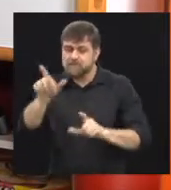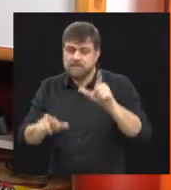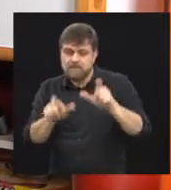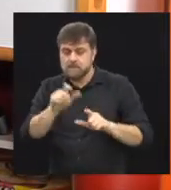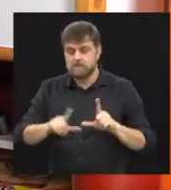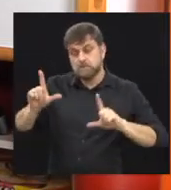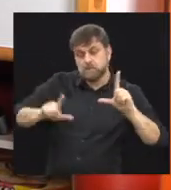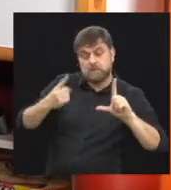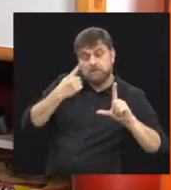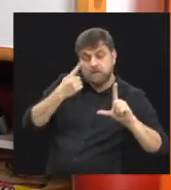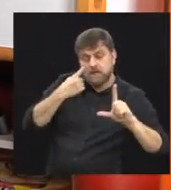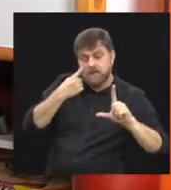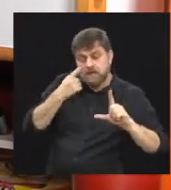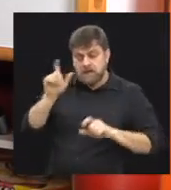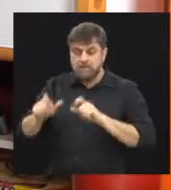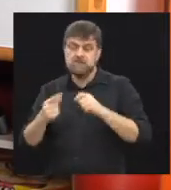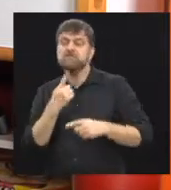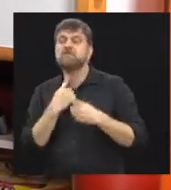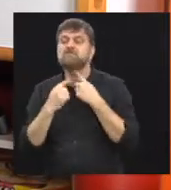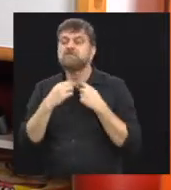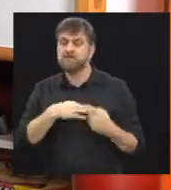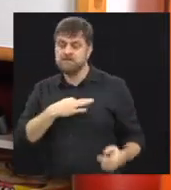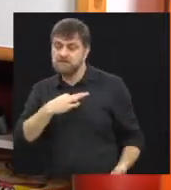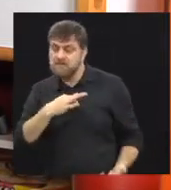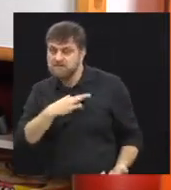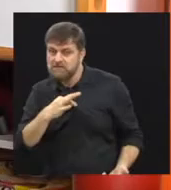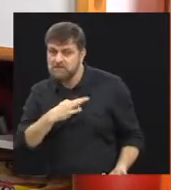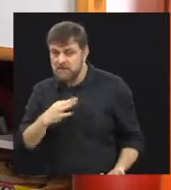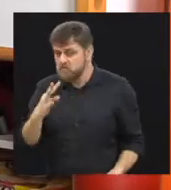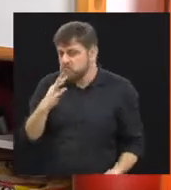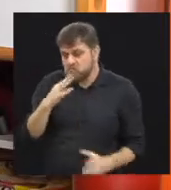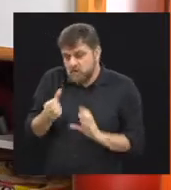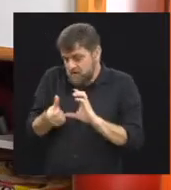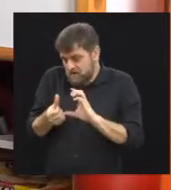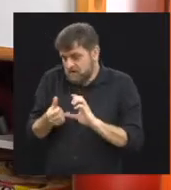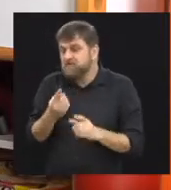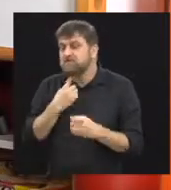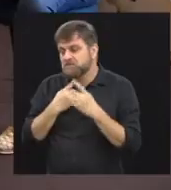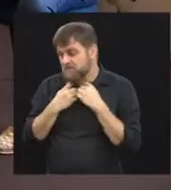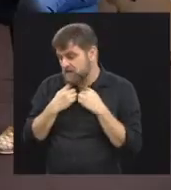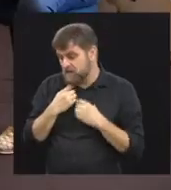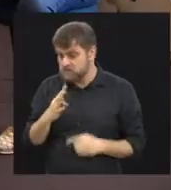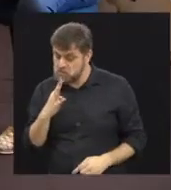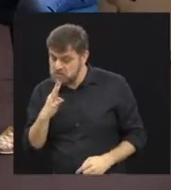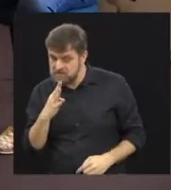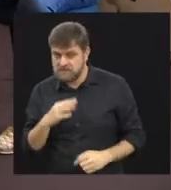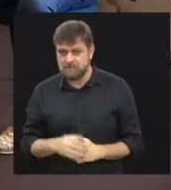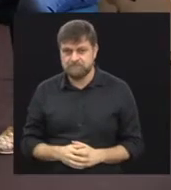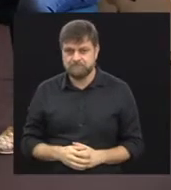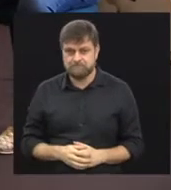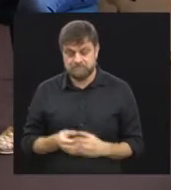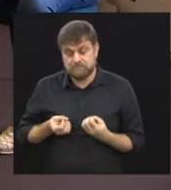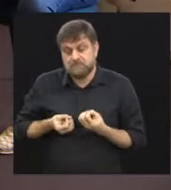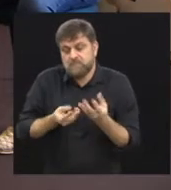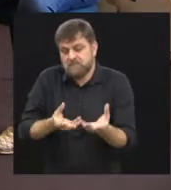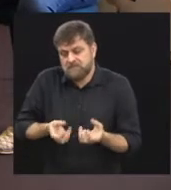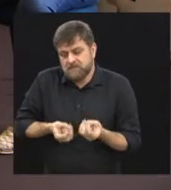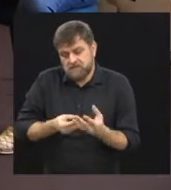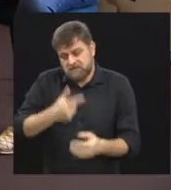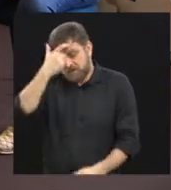quem está assistindo, para quem quer ser voluntário, para quem não conhece e quer vir conhecer. O recado